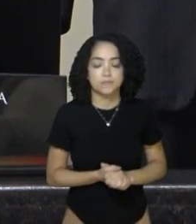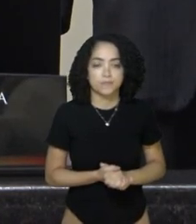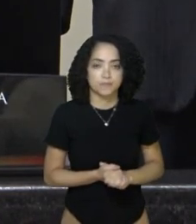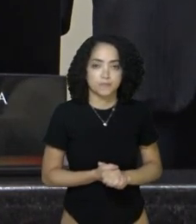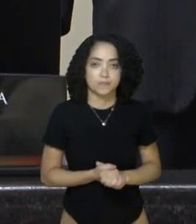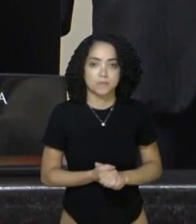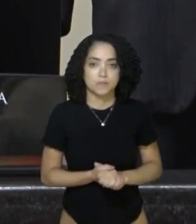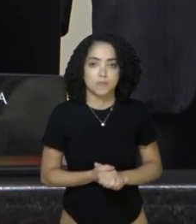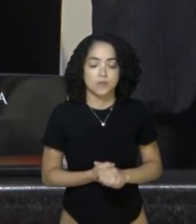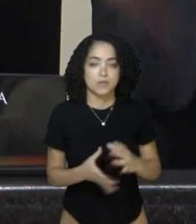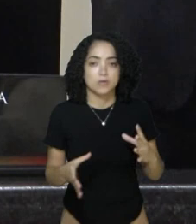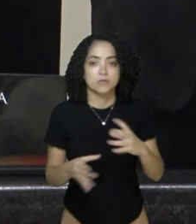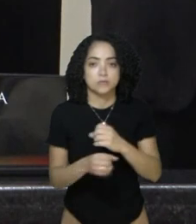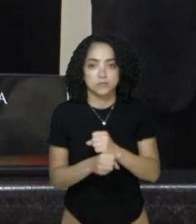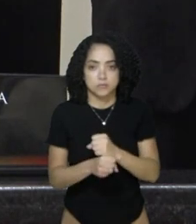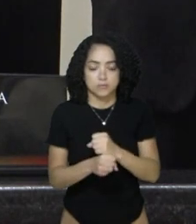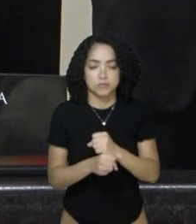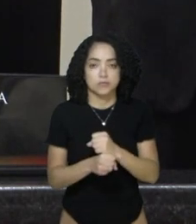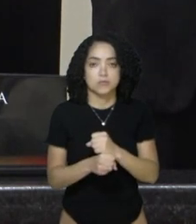Veto total ao PL